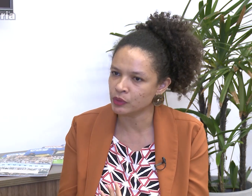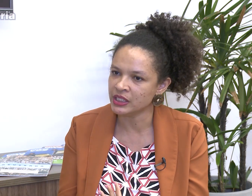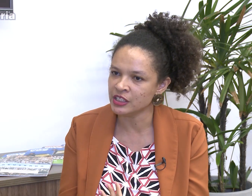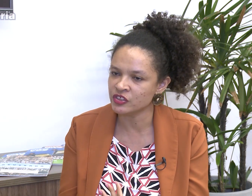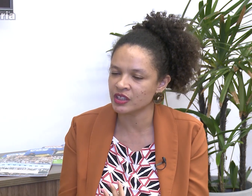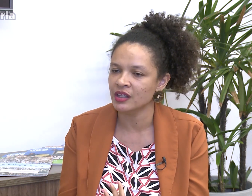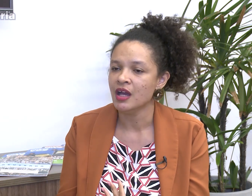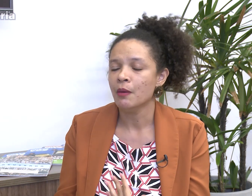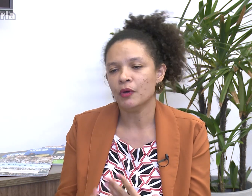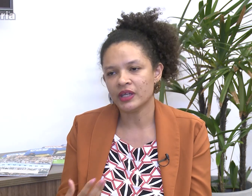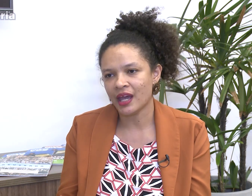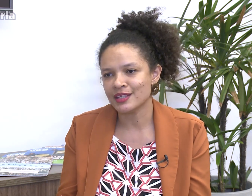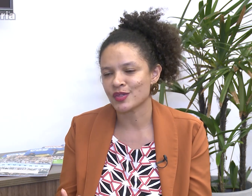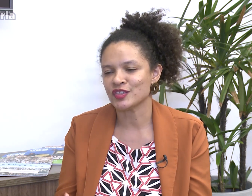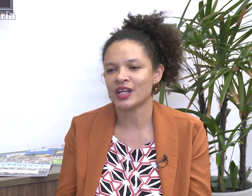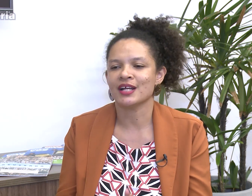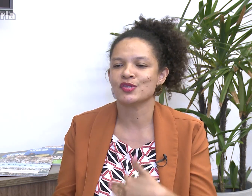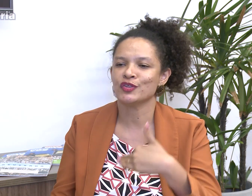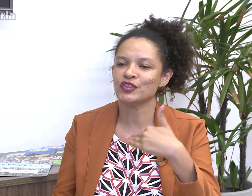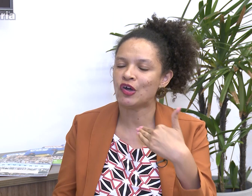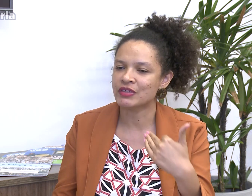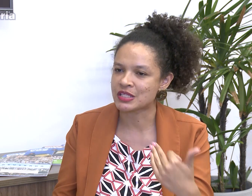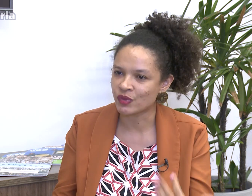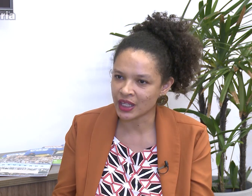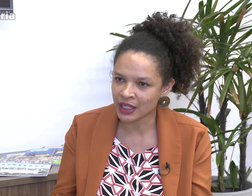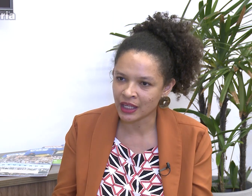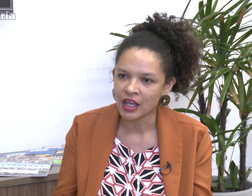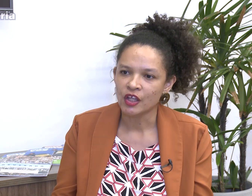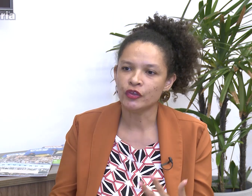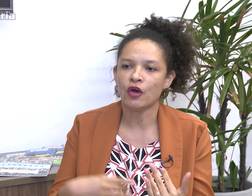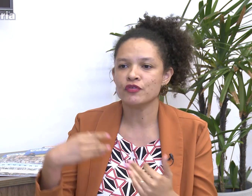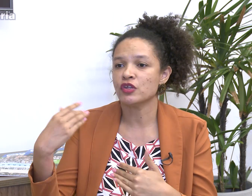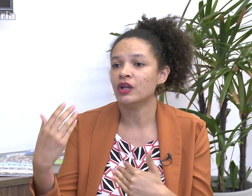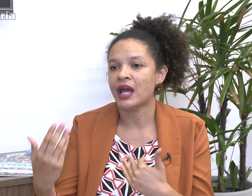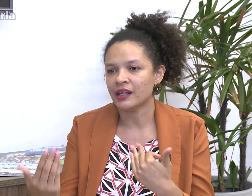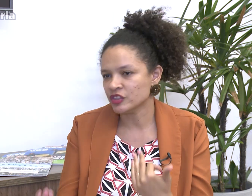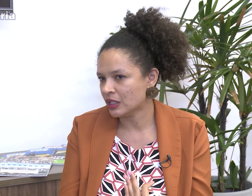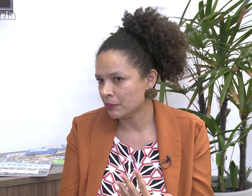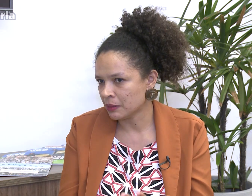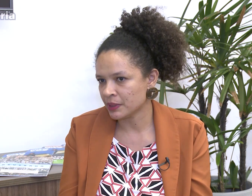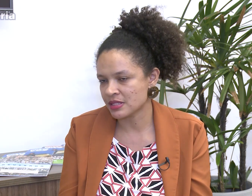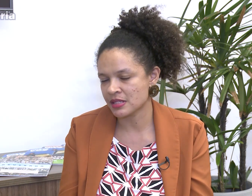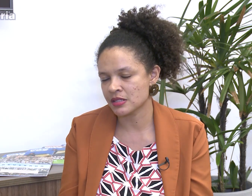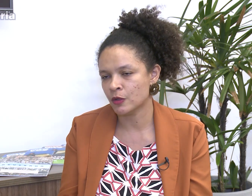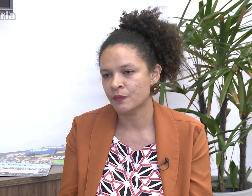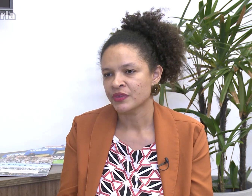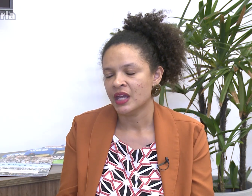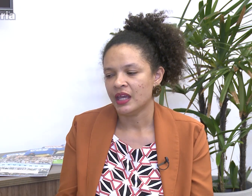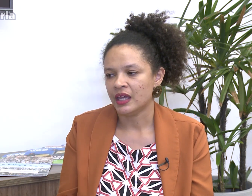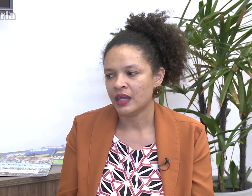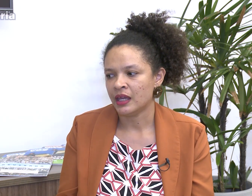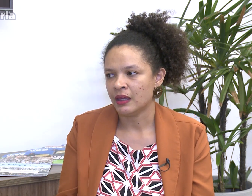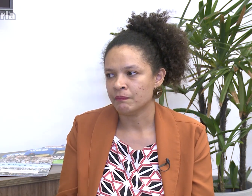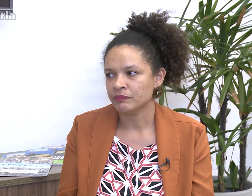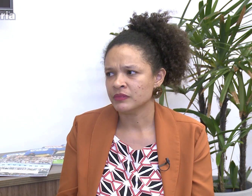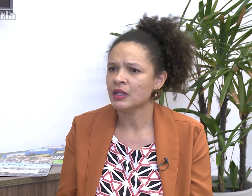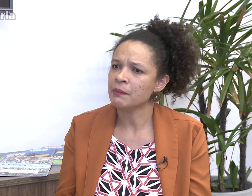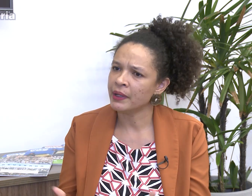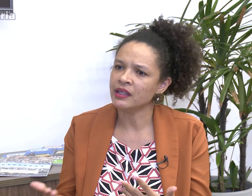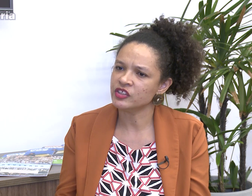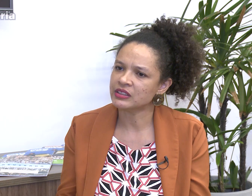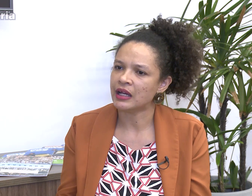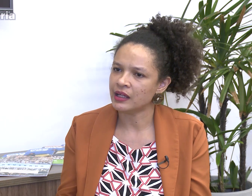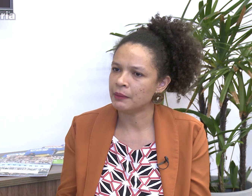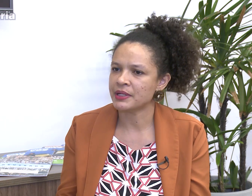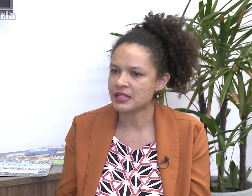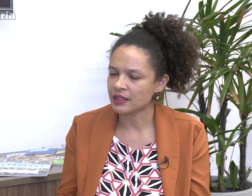renovar a política, porque é isso, as gerações novas vêm, novos olhares também precisam